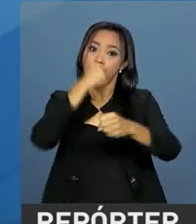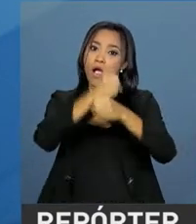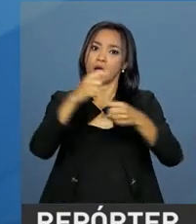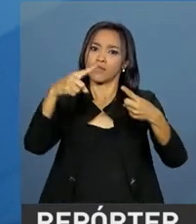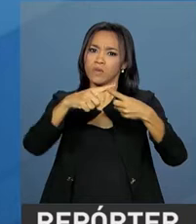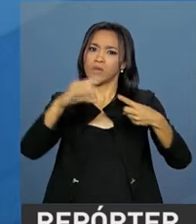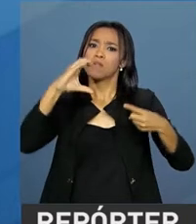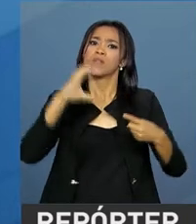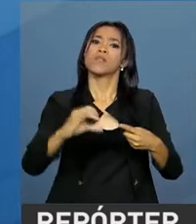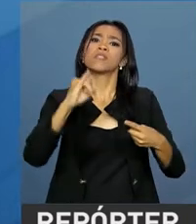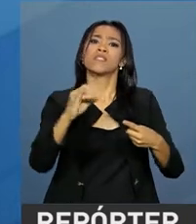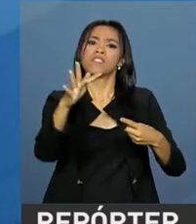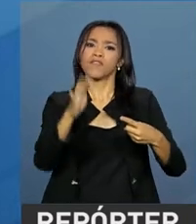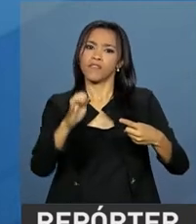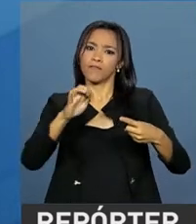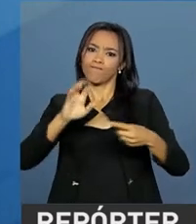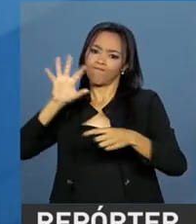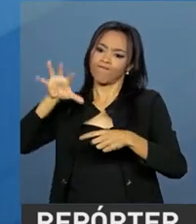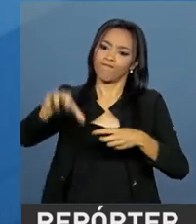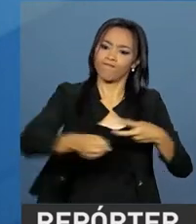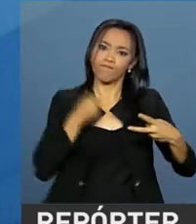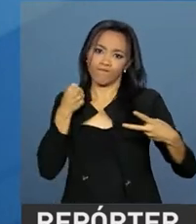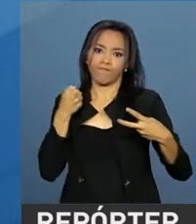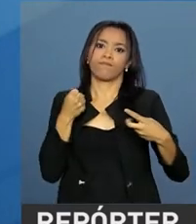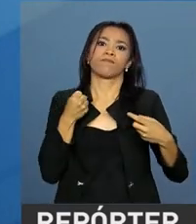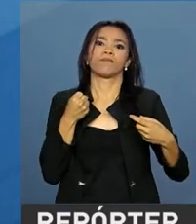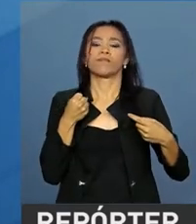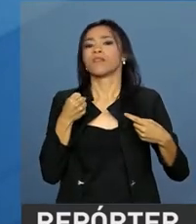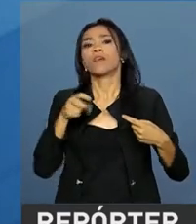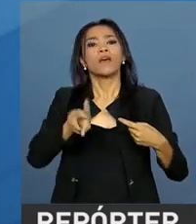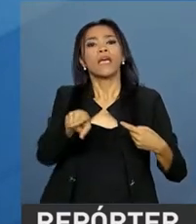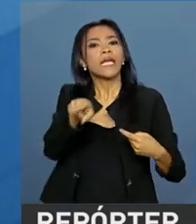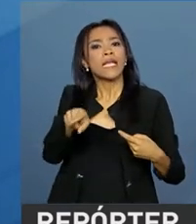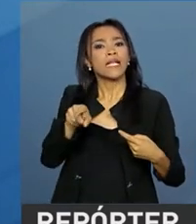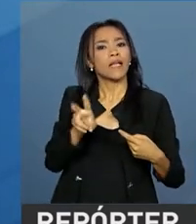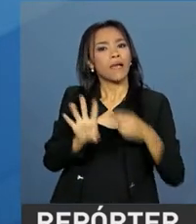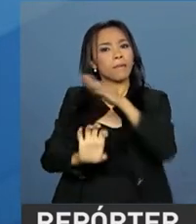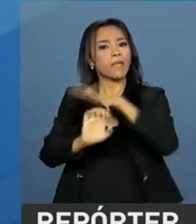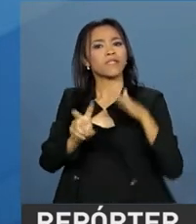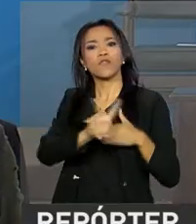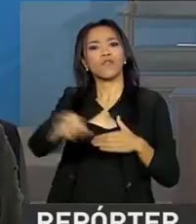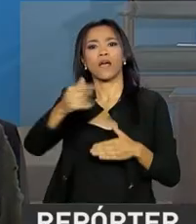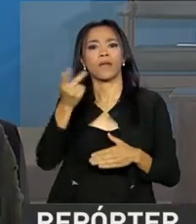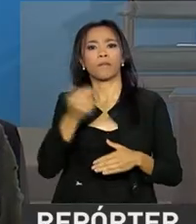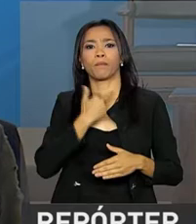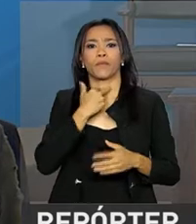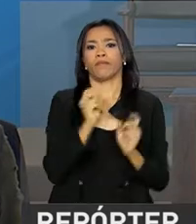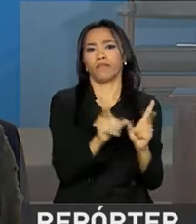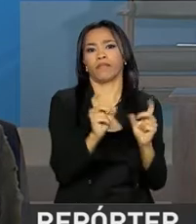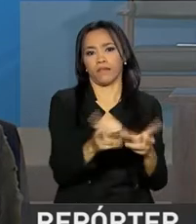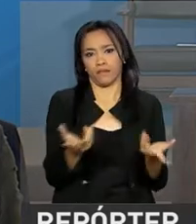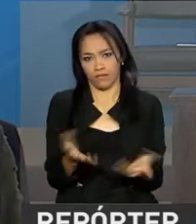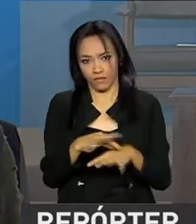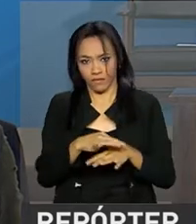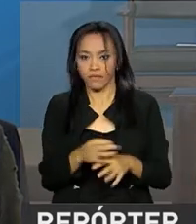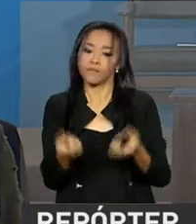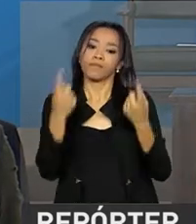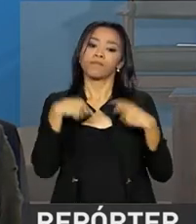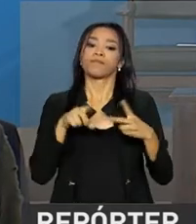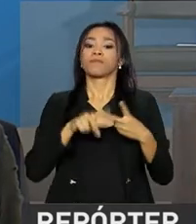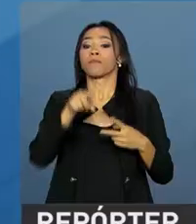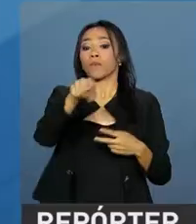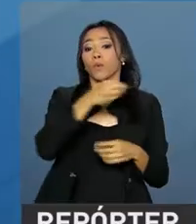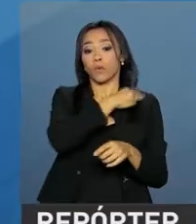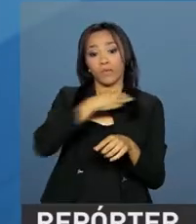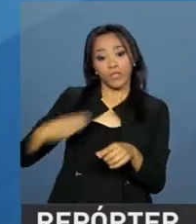o seu sif cassado ou seja ele não vai poder mais comercializar o ministro da agricultura pecuária e abastecimento